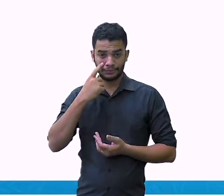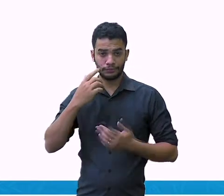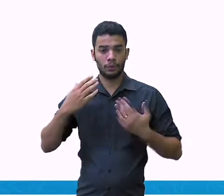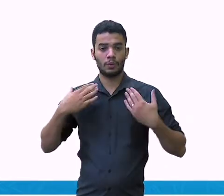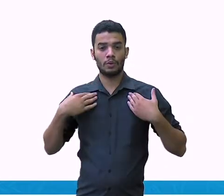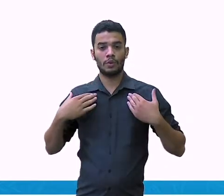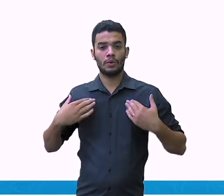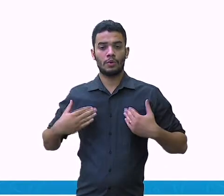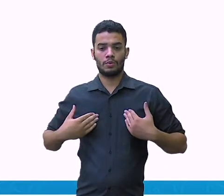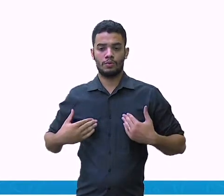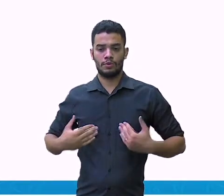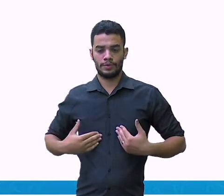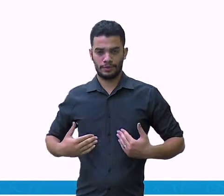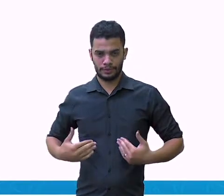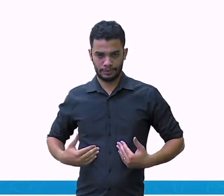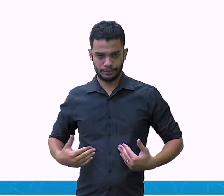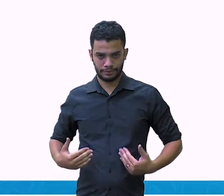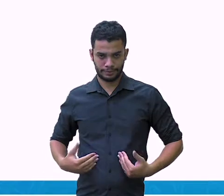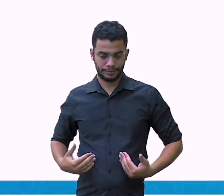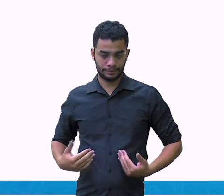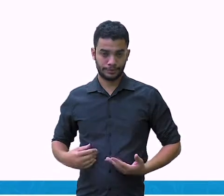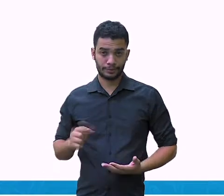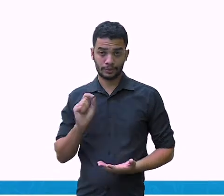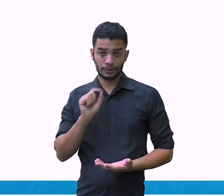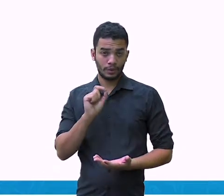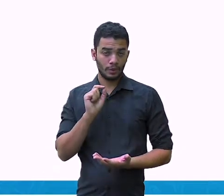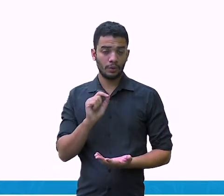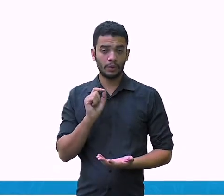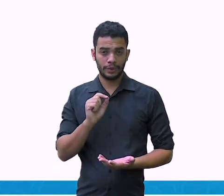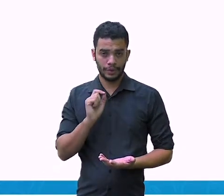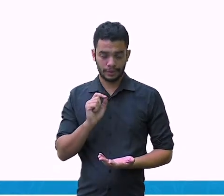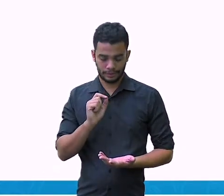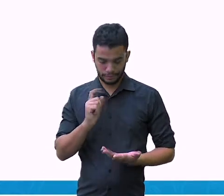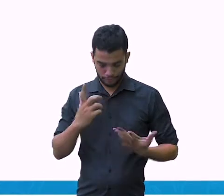corpo humano, ele é um conjunto